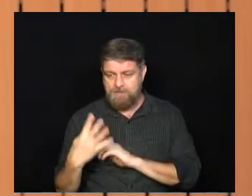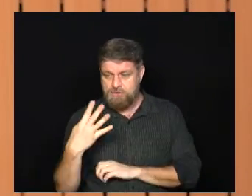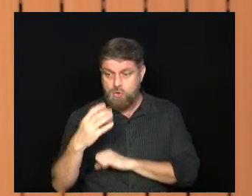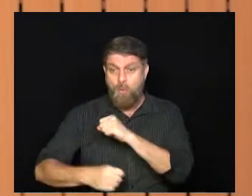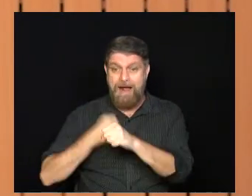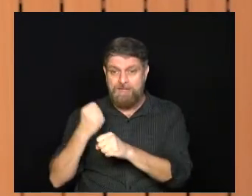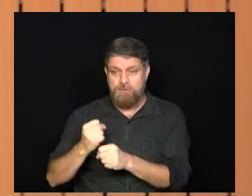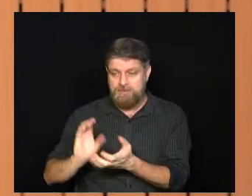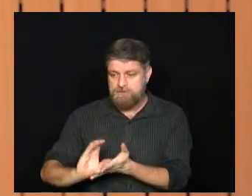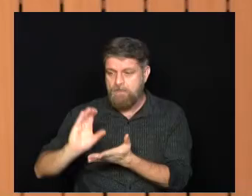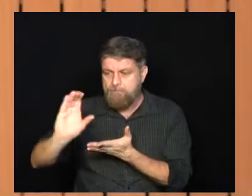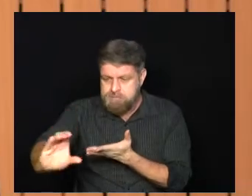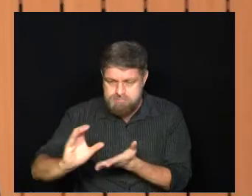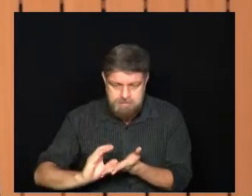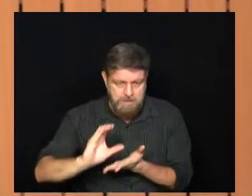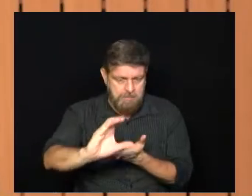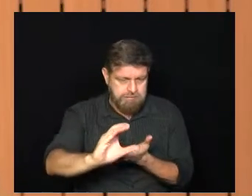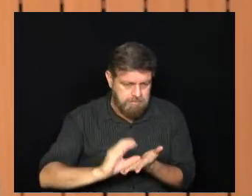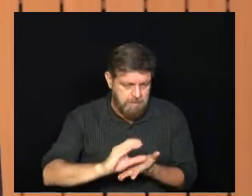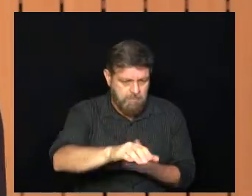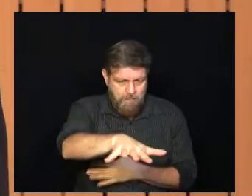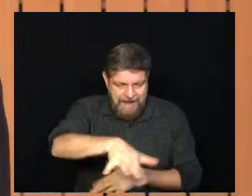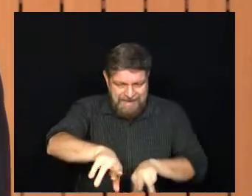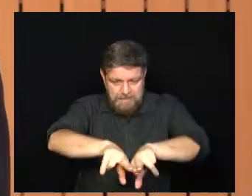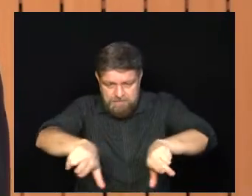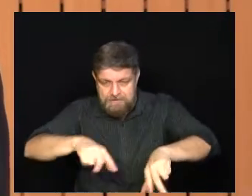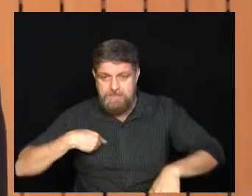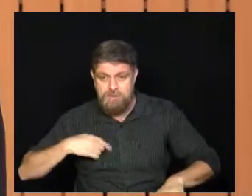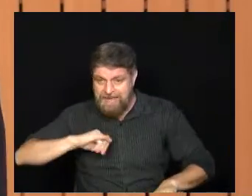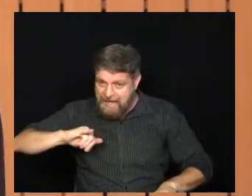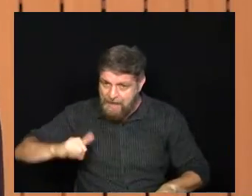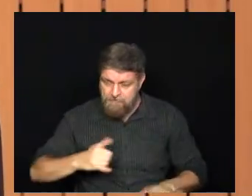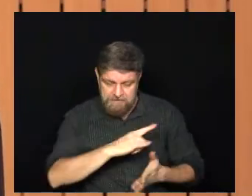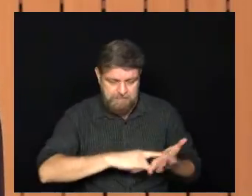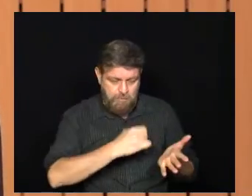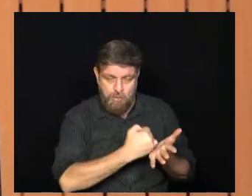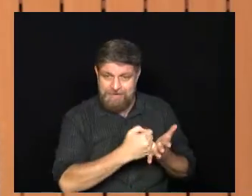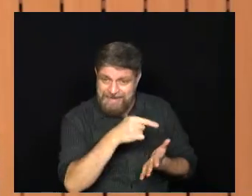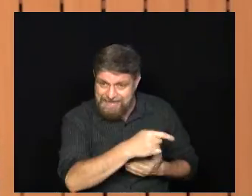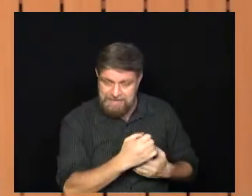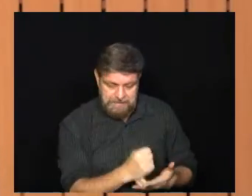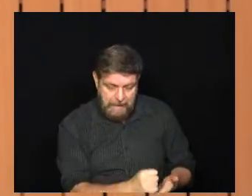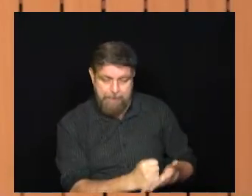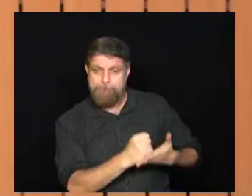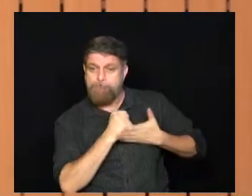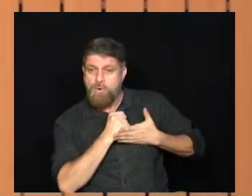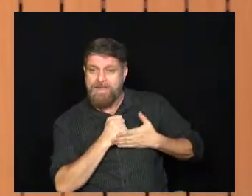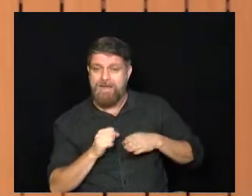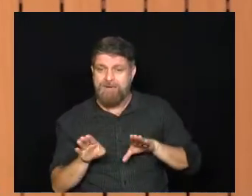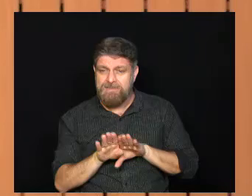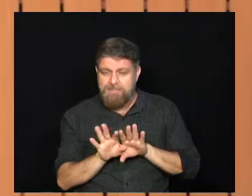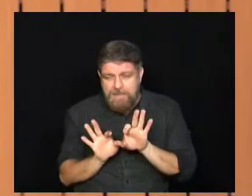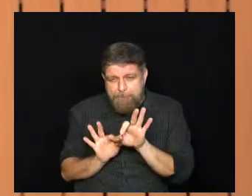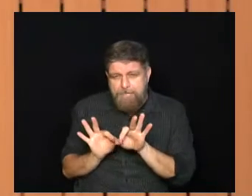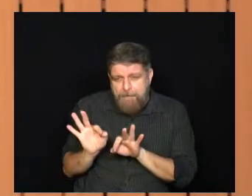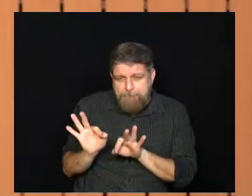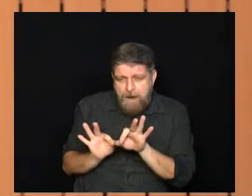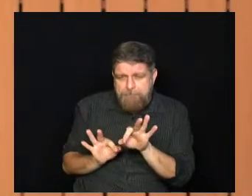dos indicadores do PPA e nos aproveitamos desse contrato para que eles nos assessorassem também na